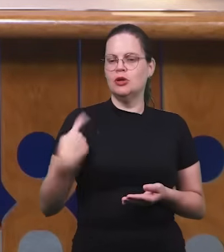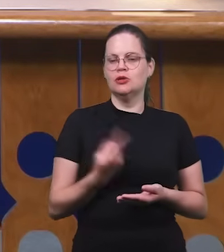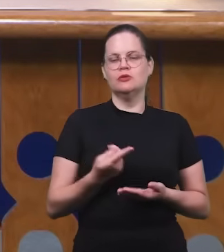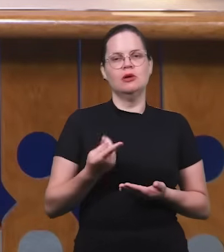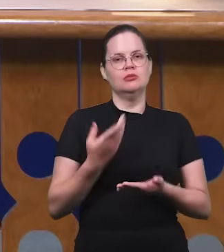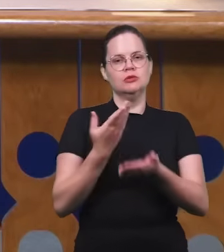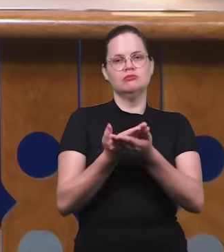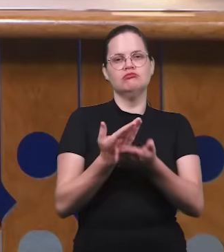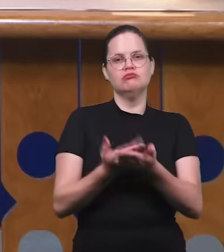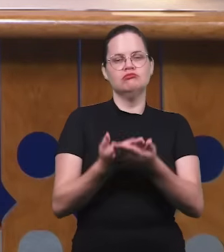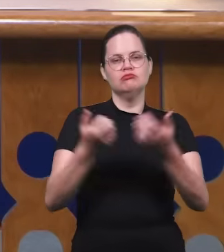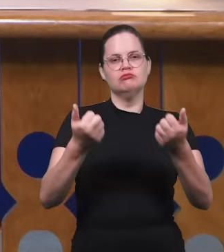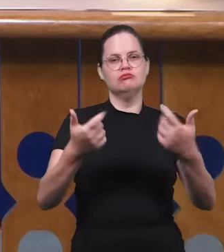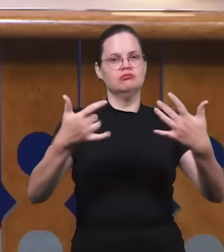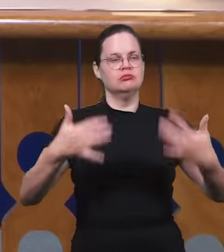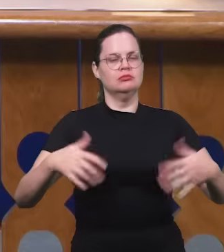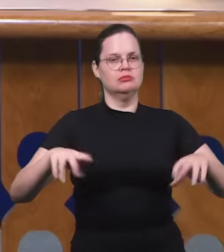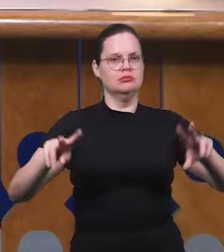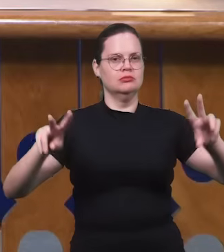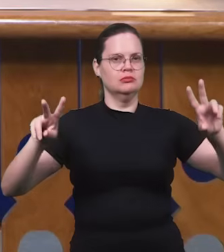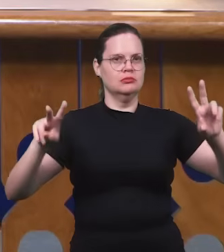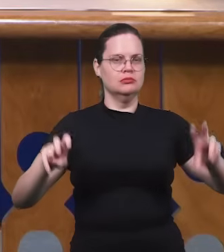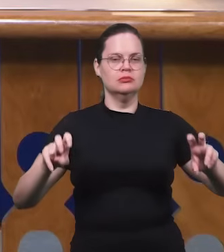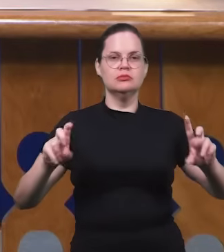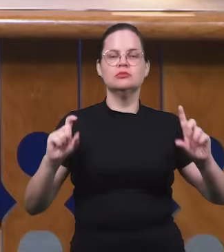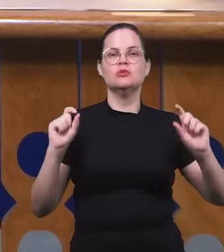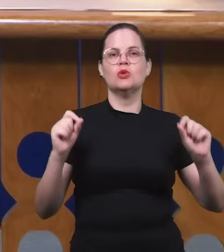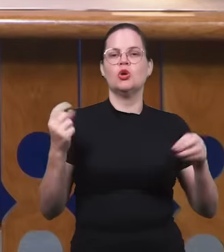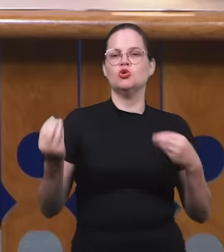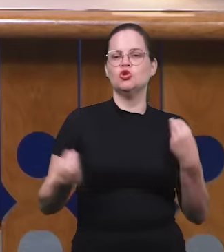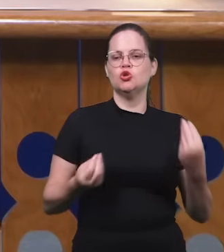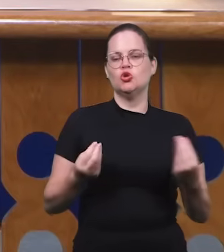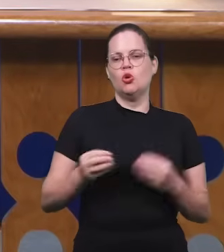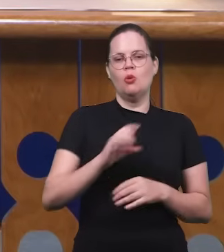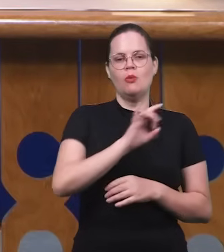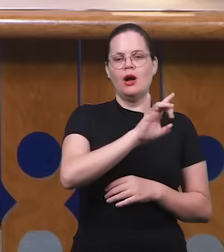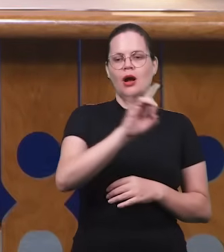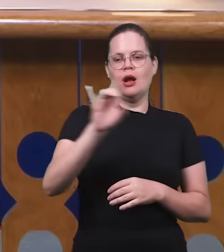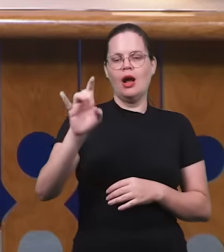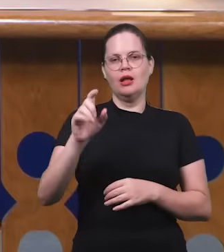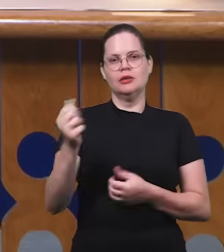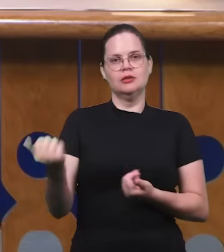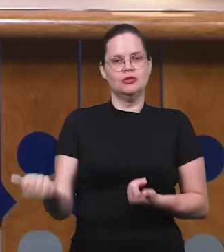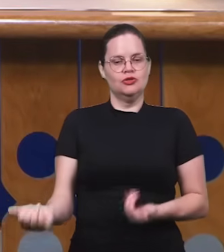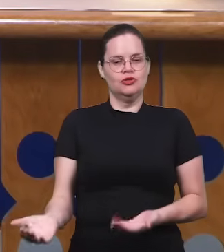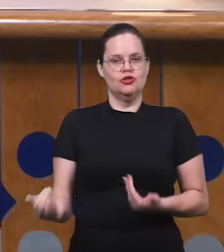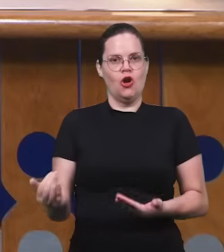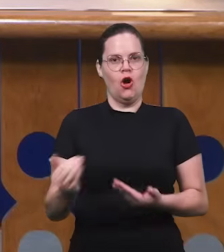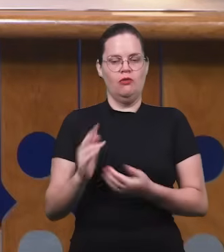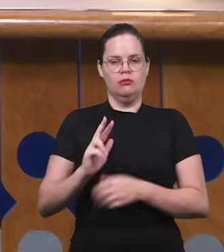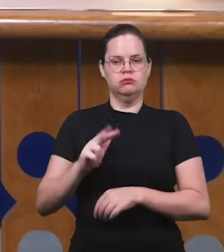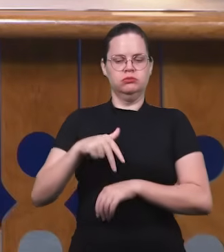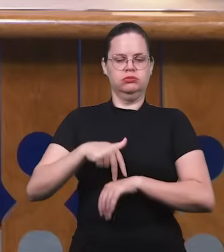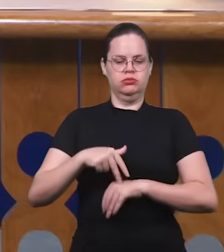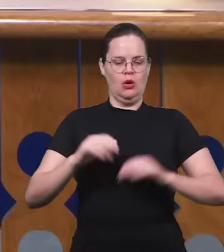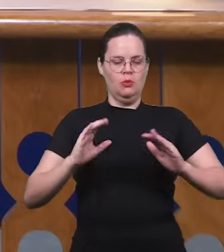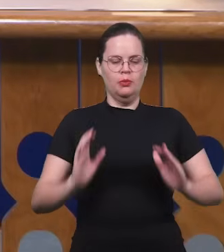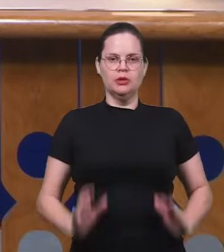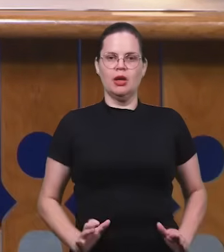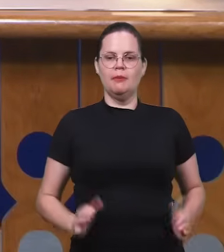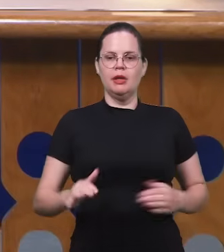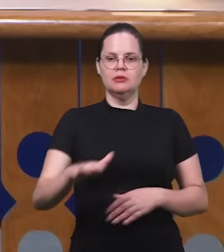abordar a questão da posição de cada um dos nossos jovens